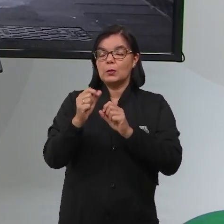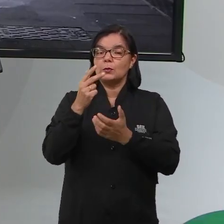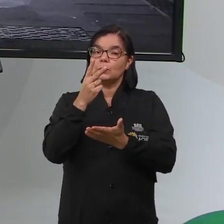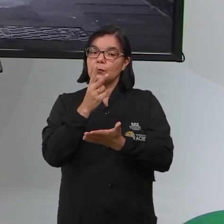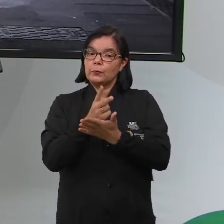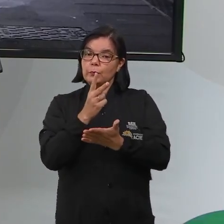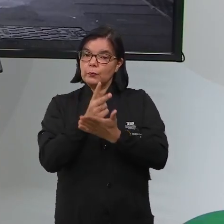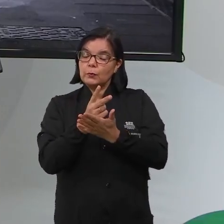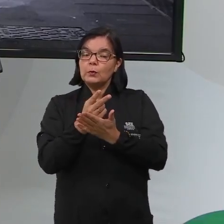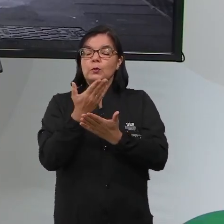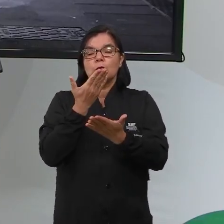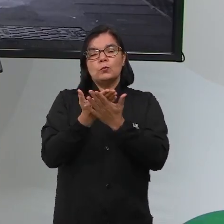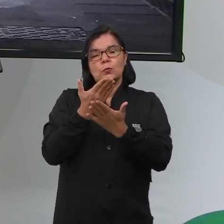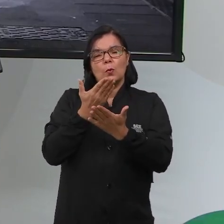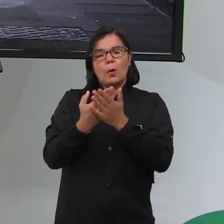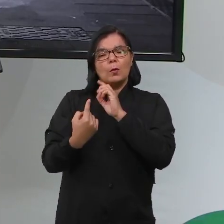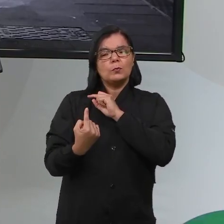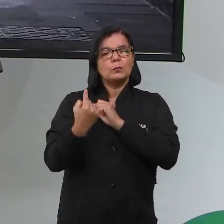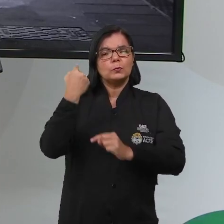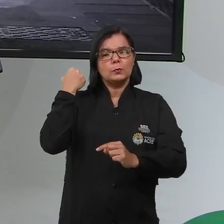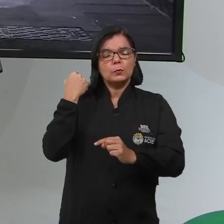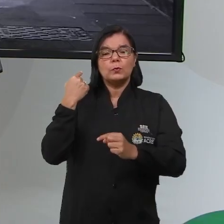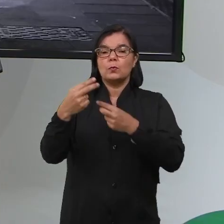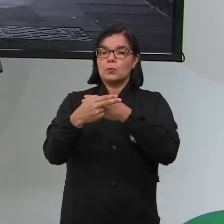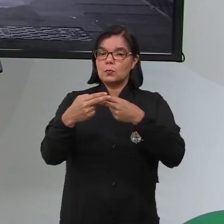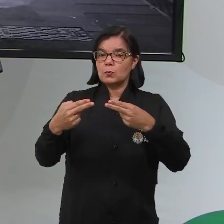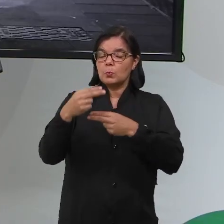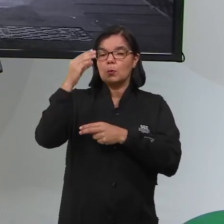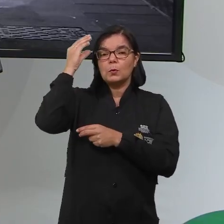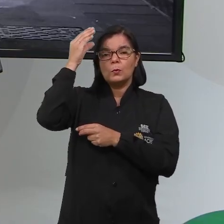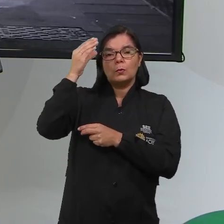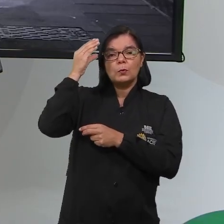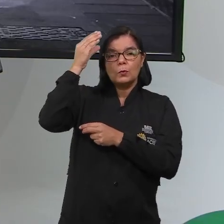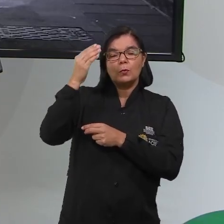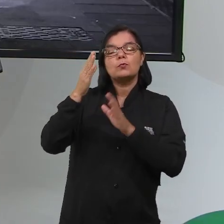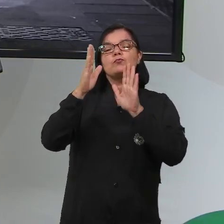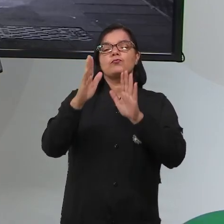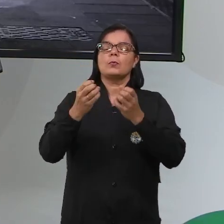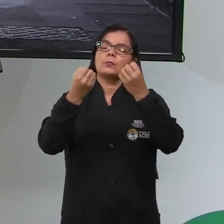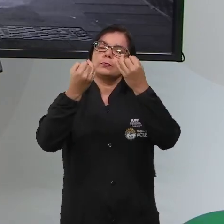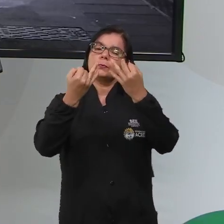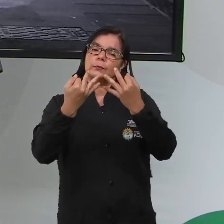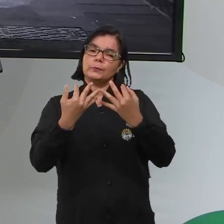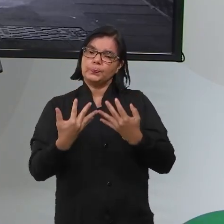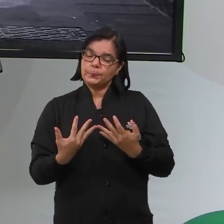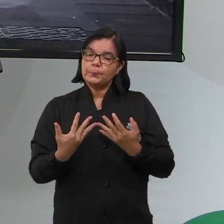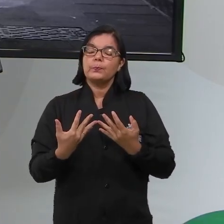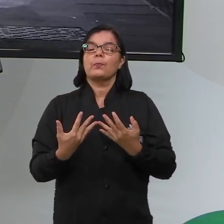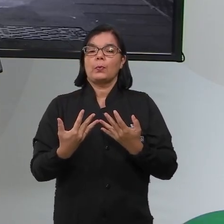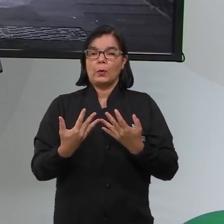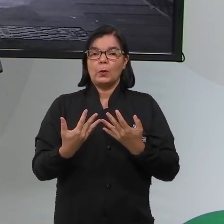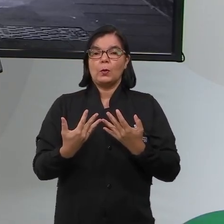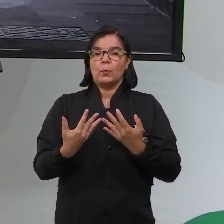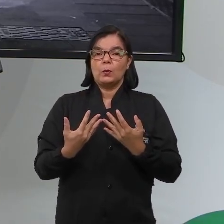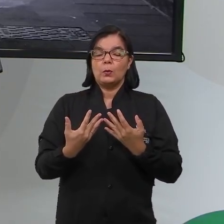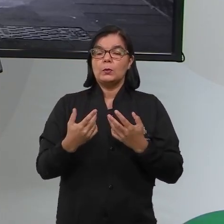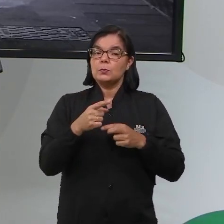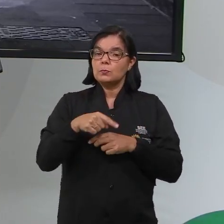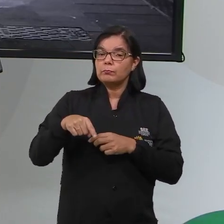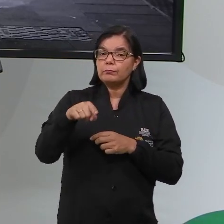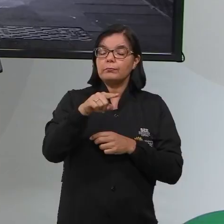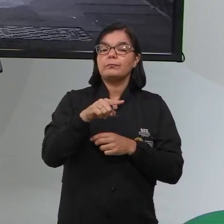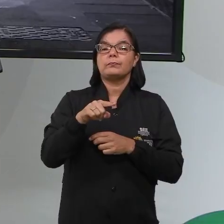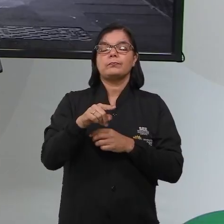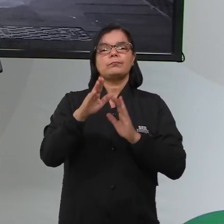videoaulas anteriores em que outros objetos de conhecimento já foram abordados, tratados com todos